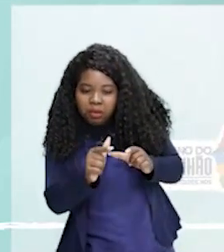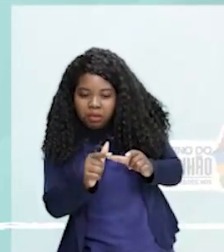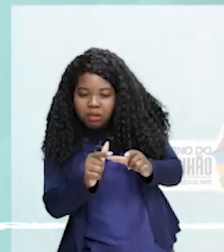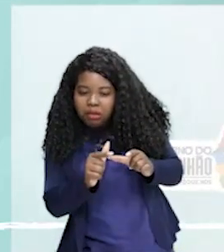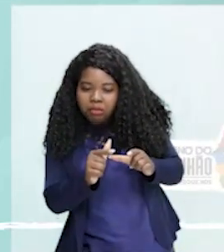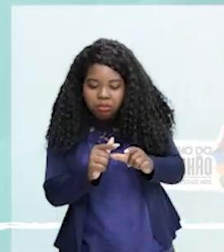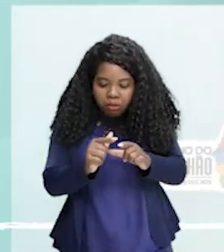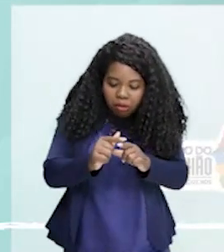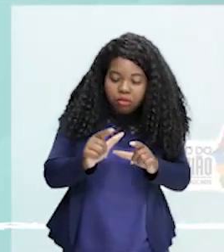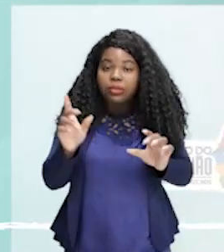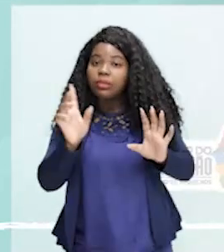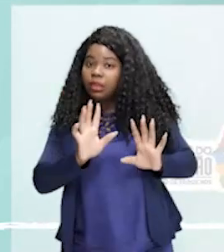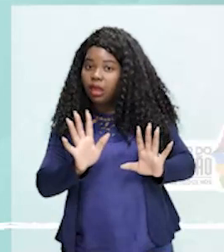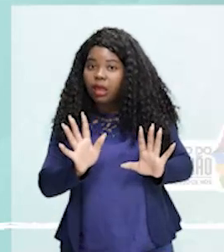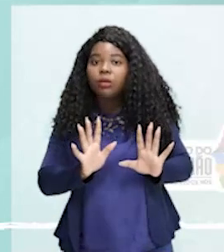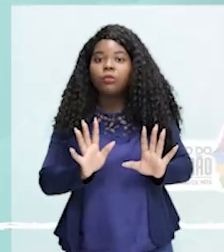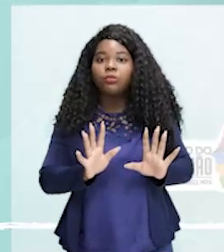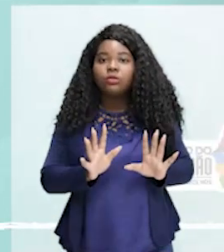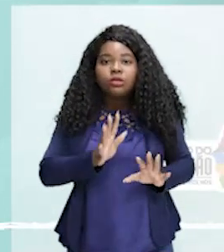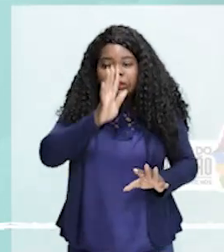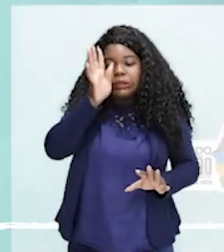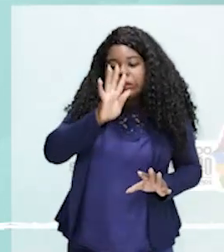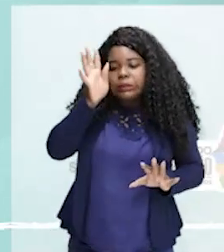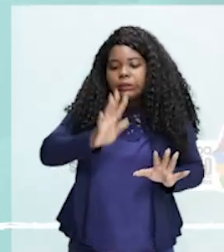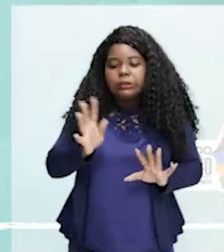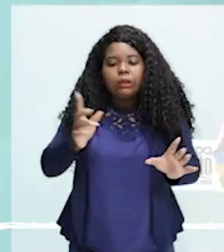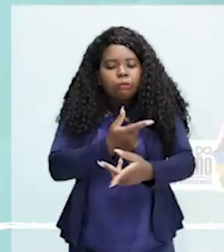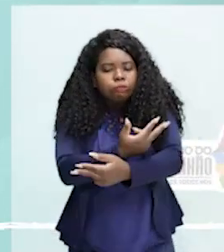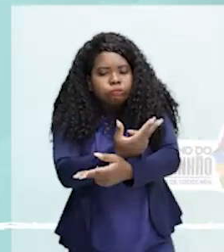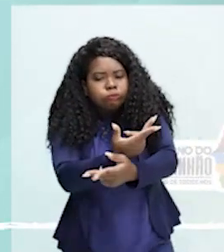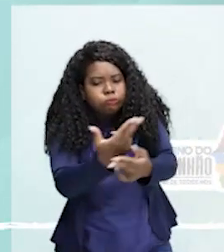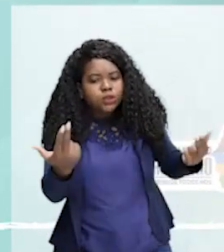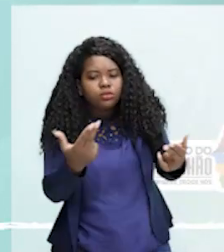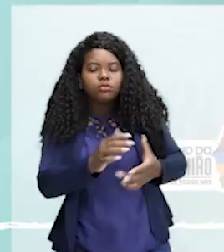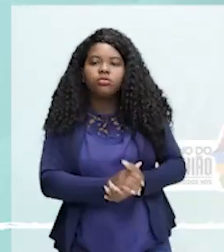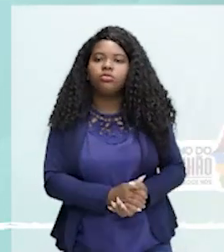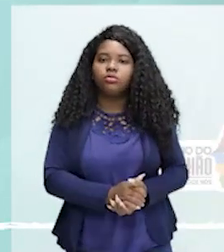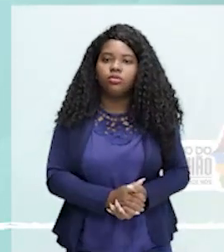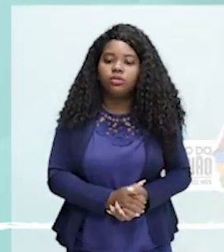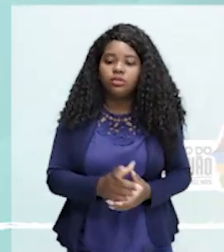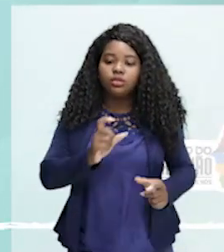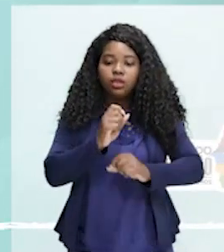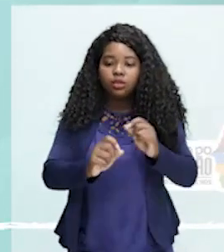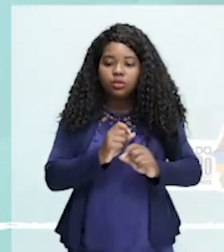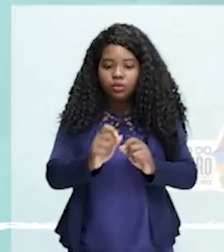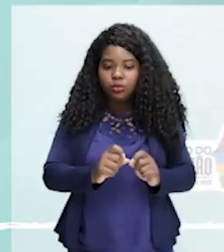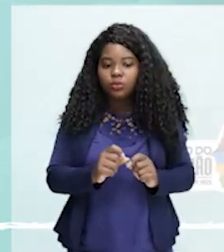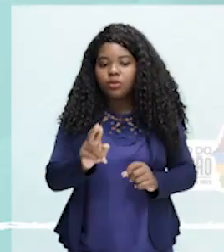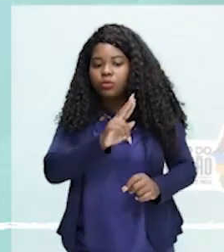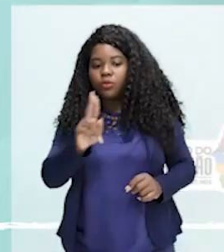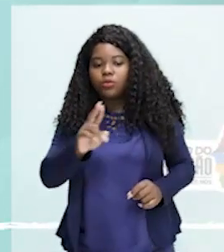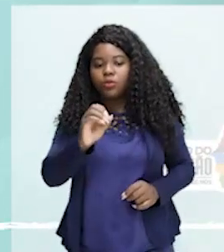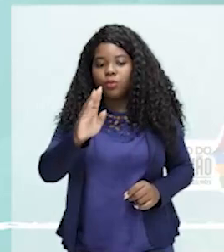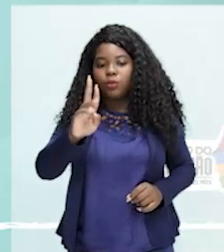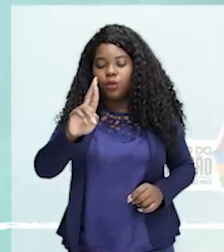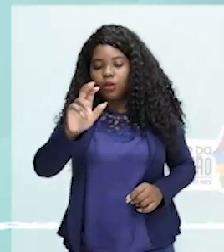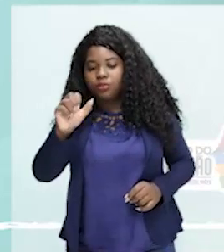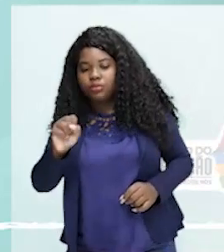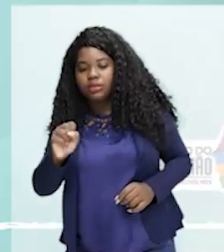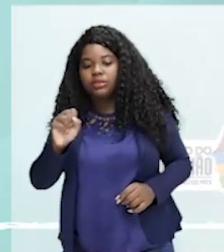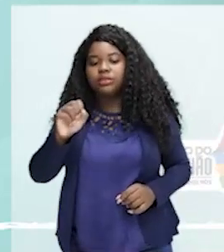exagerado. Tanto é que existe uma expressão que diz assim, obras faraônicas, que significa obras gigantes. O teatro não é